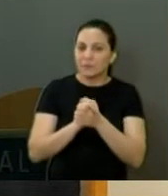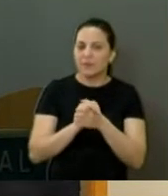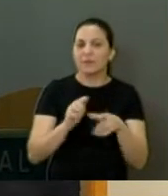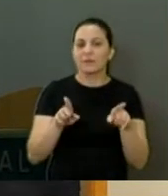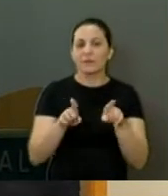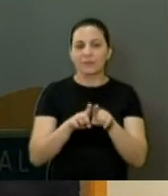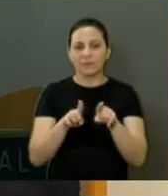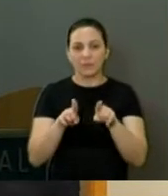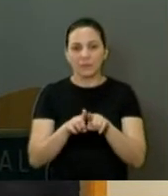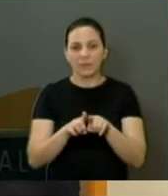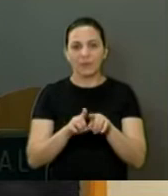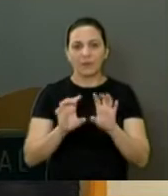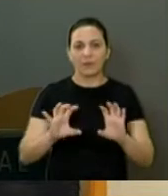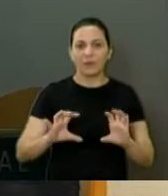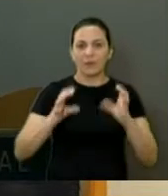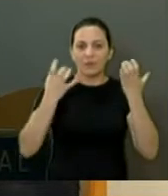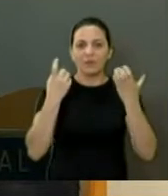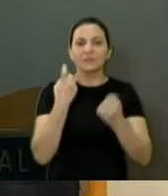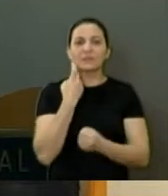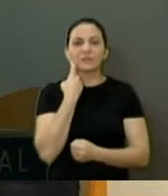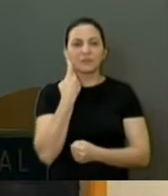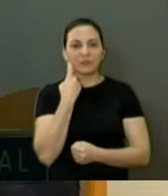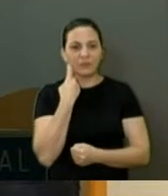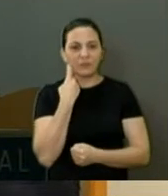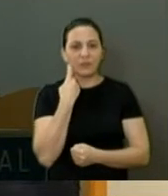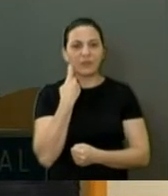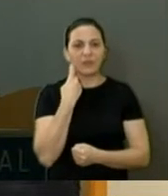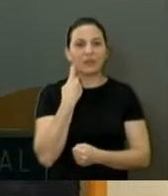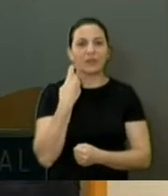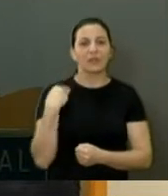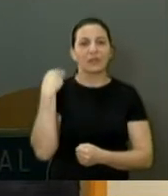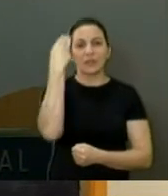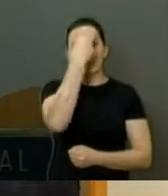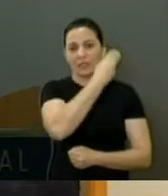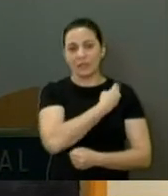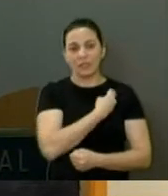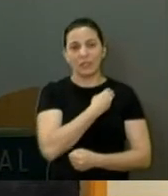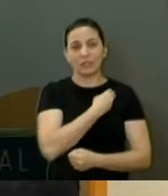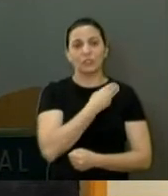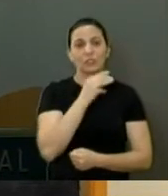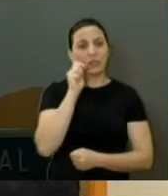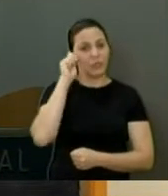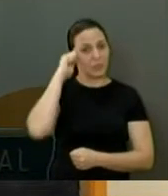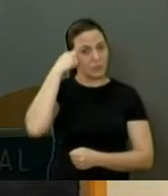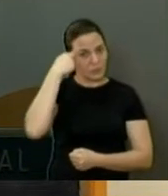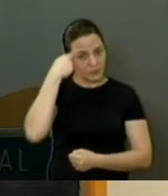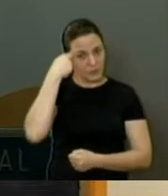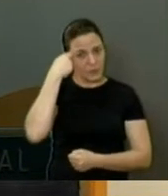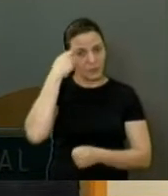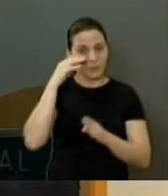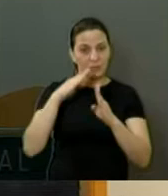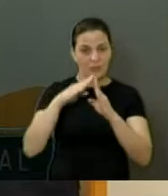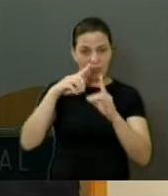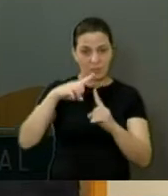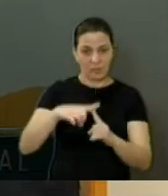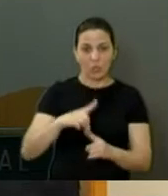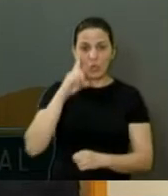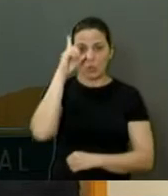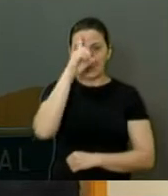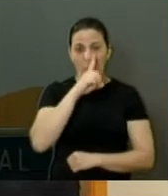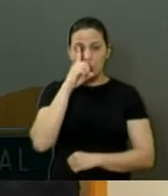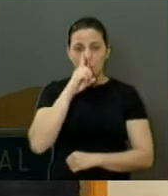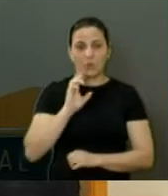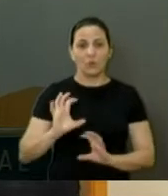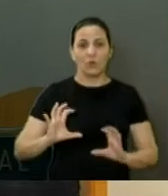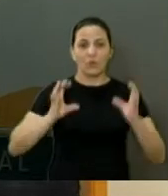da festa de sexta feira não só precisa que nos encontramos lá e no domingo a festa de são josé